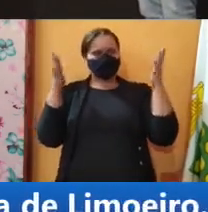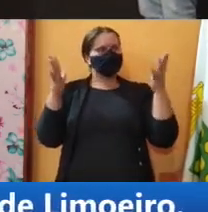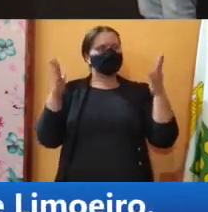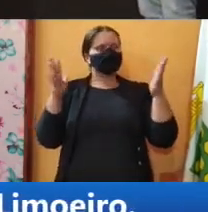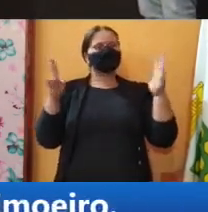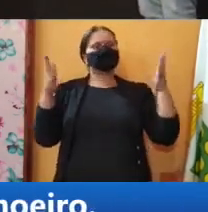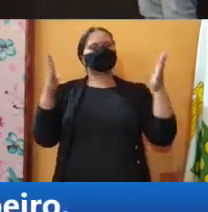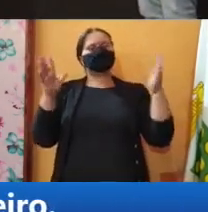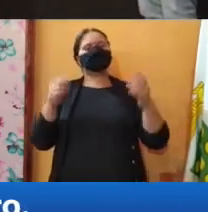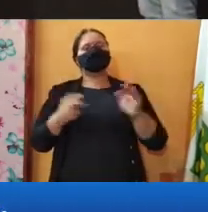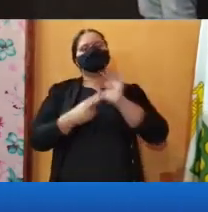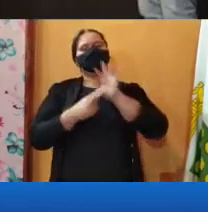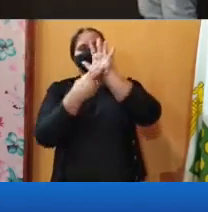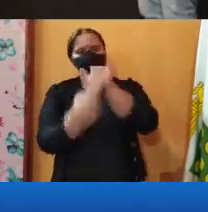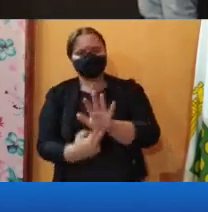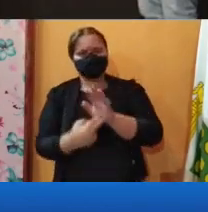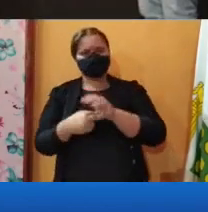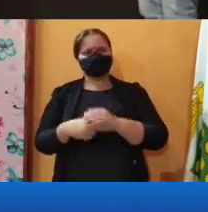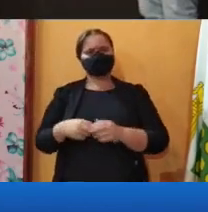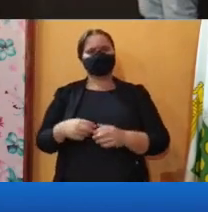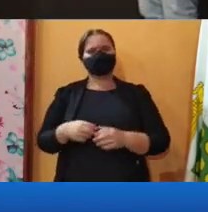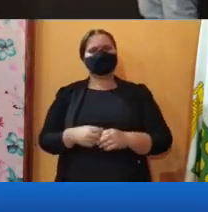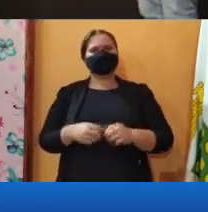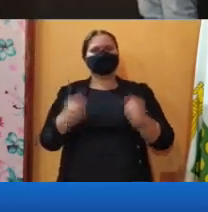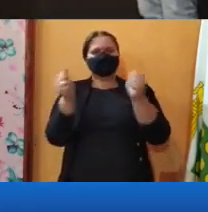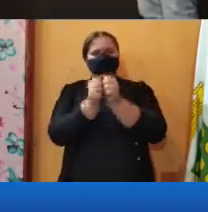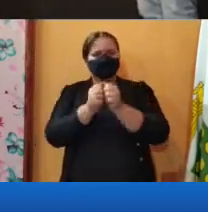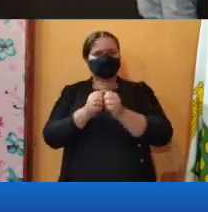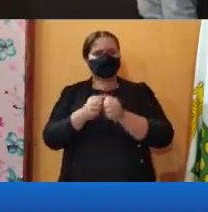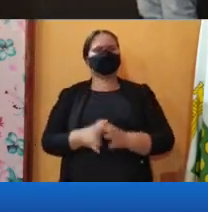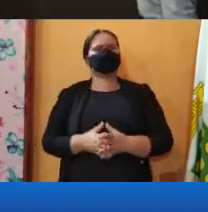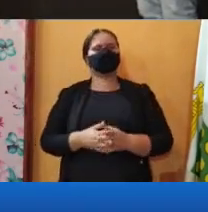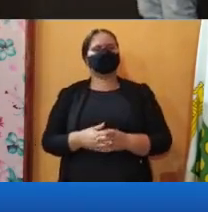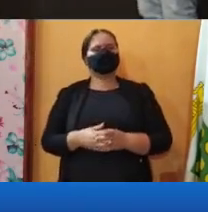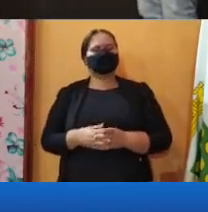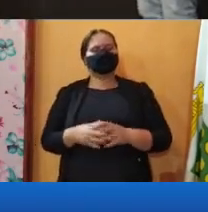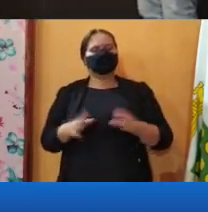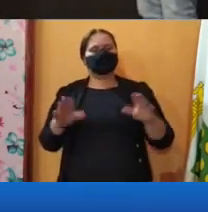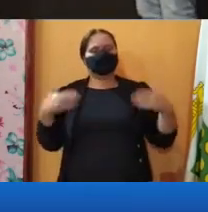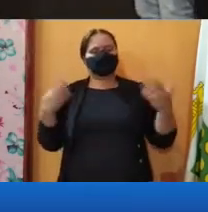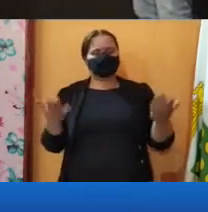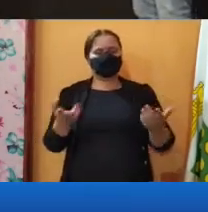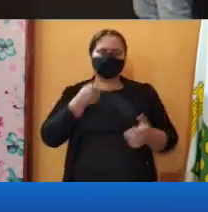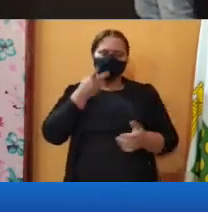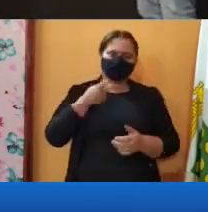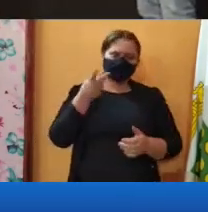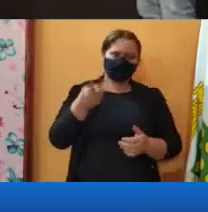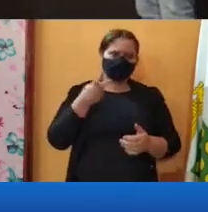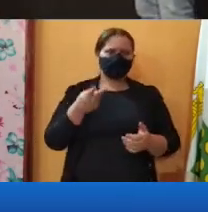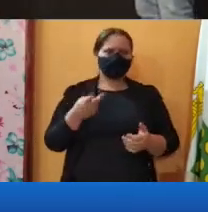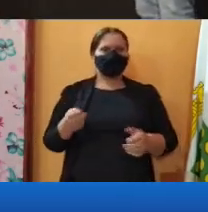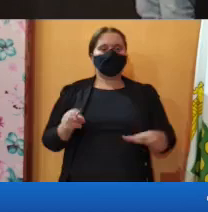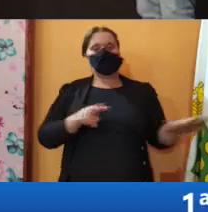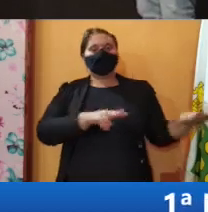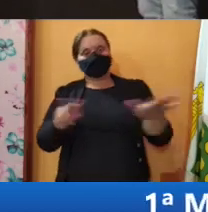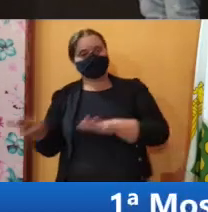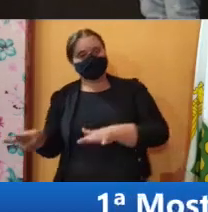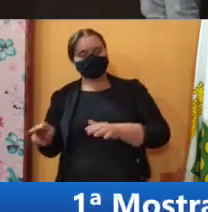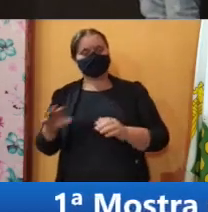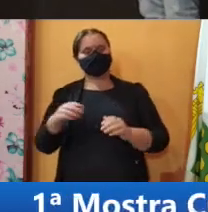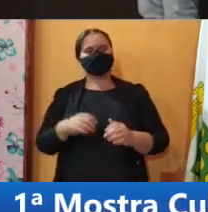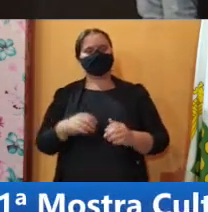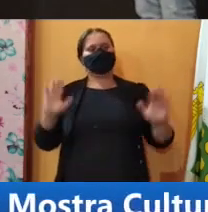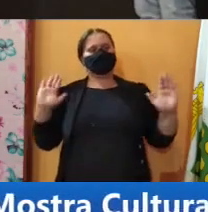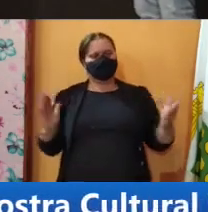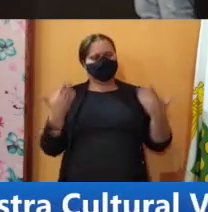conseguiu retratar pelas lentes dele. E aí, como eu dizia, nesta semana, por